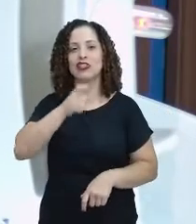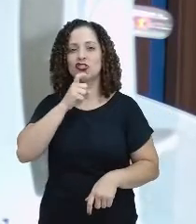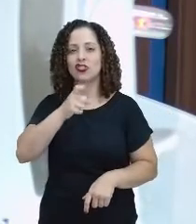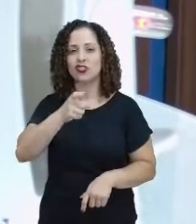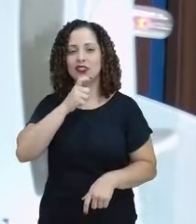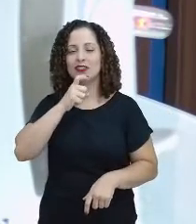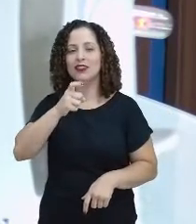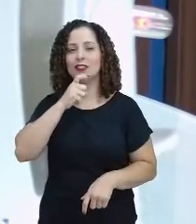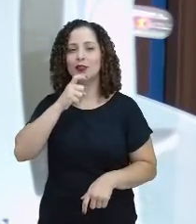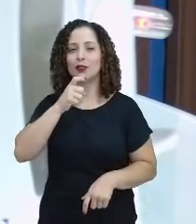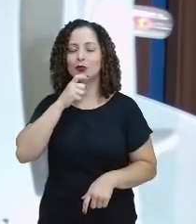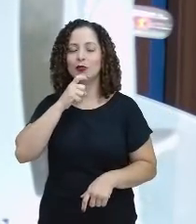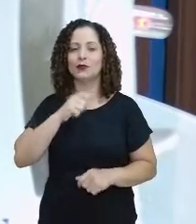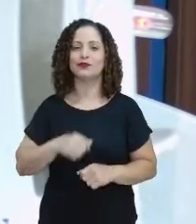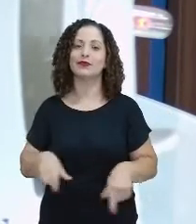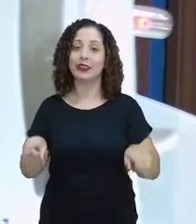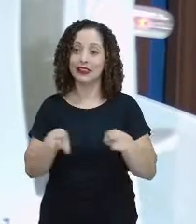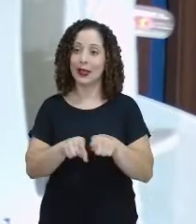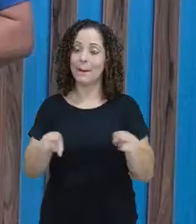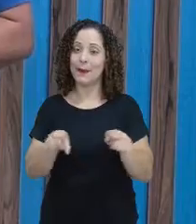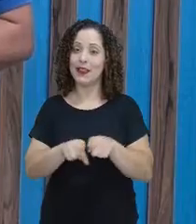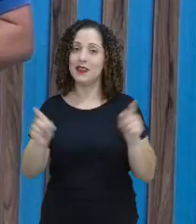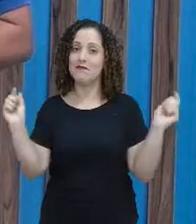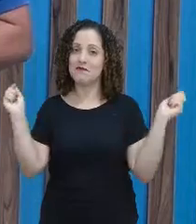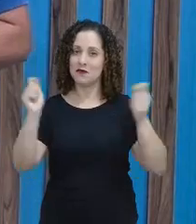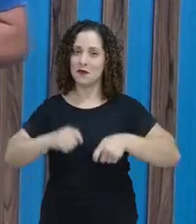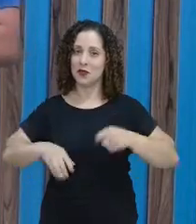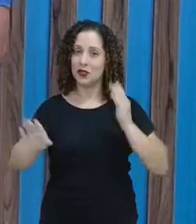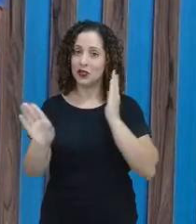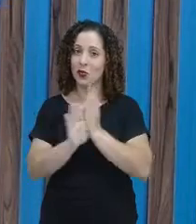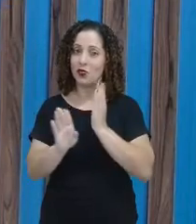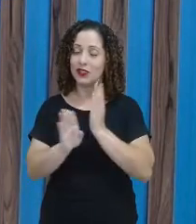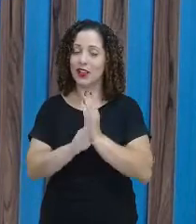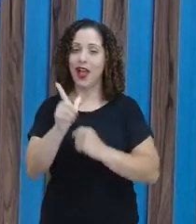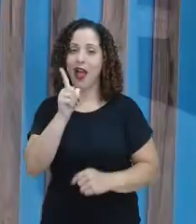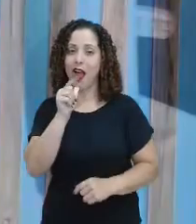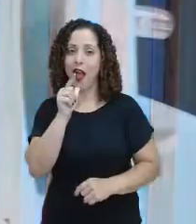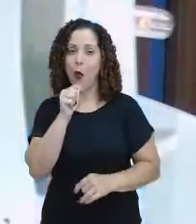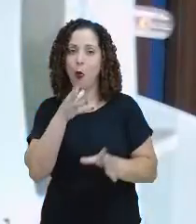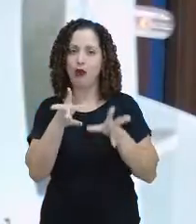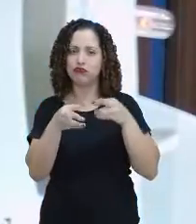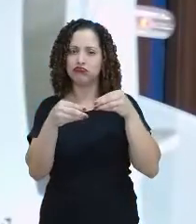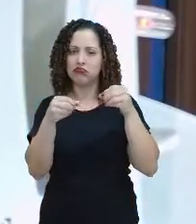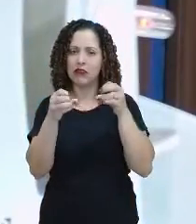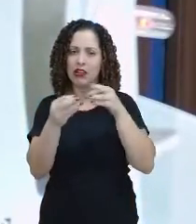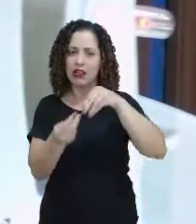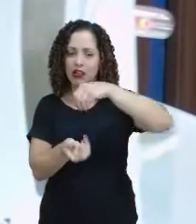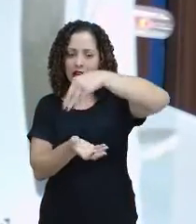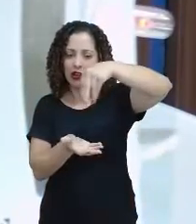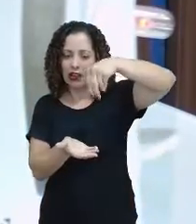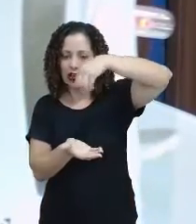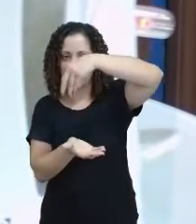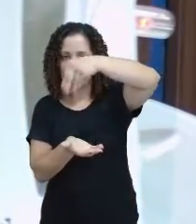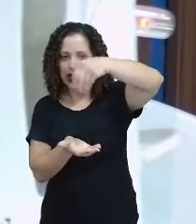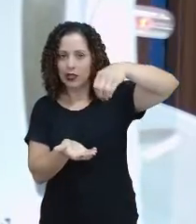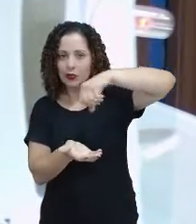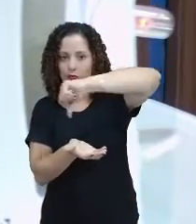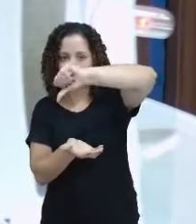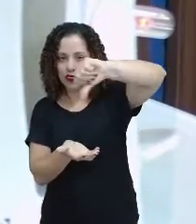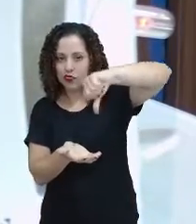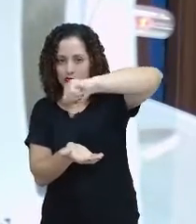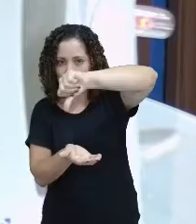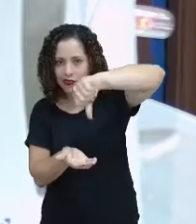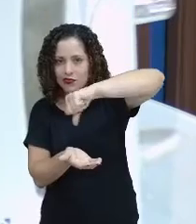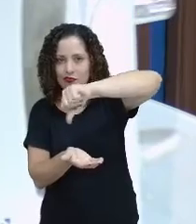sólido. Eu também posso encontrar a água no estado líquido. Tá vendo